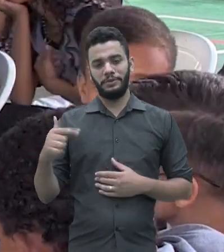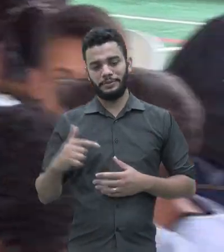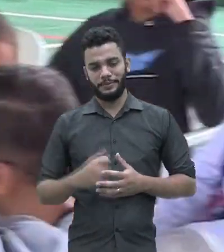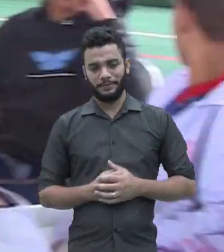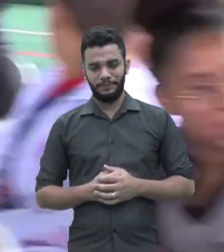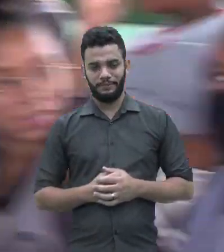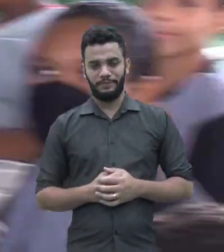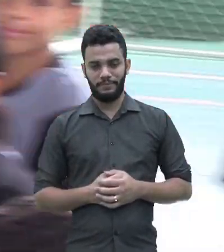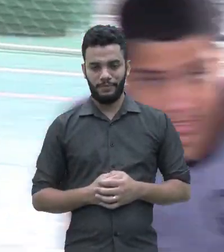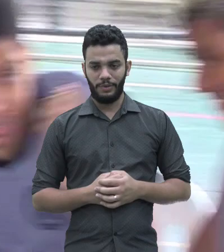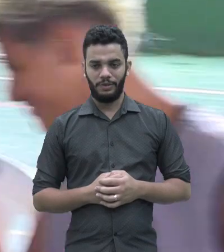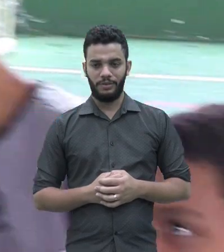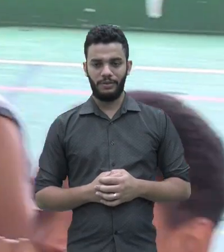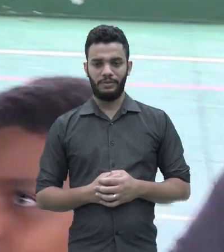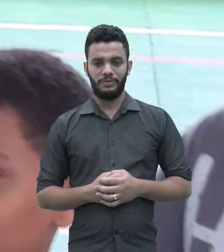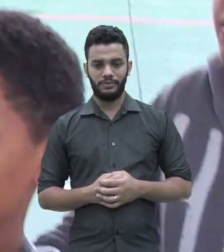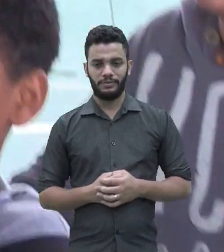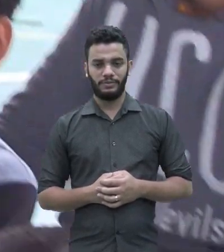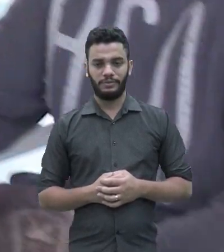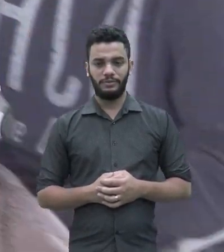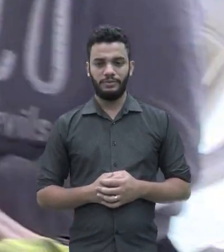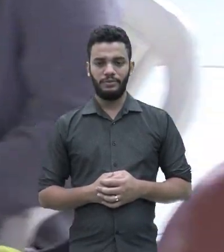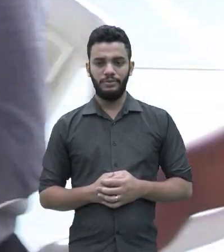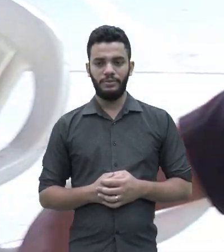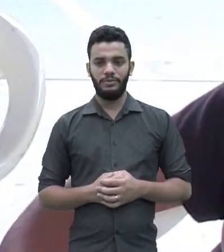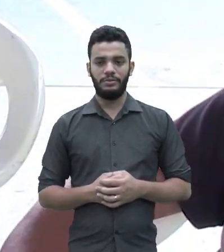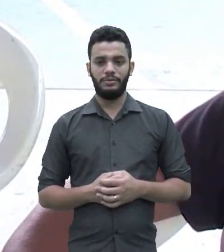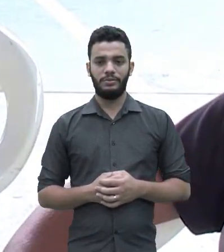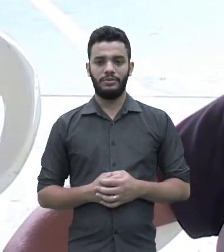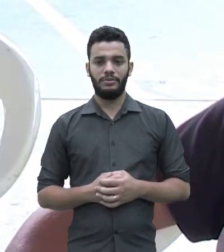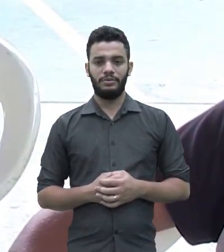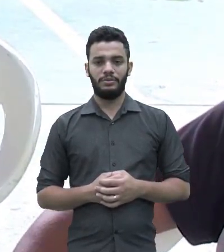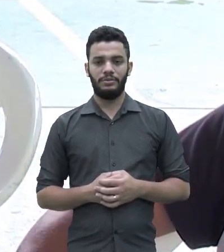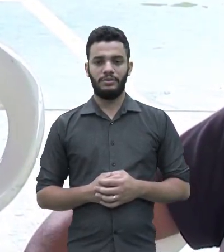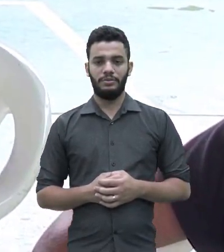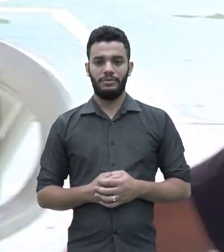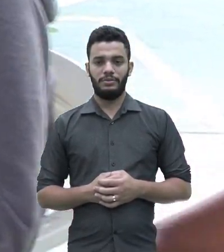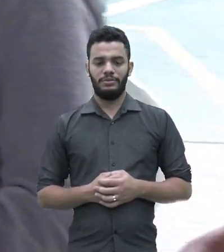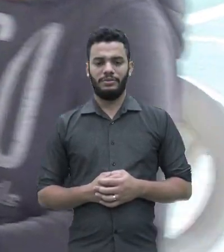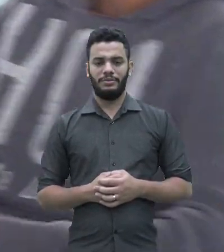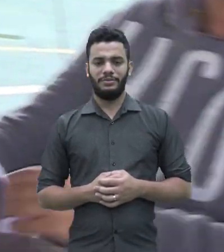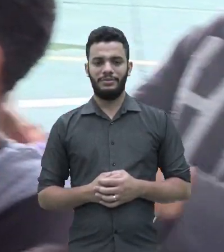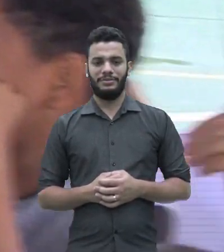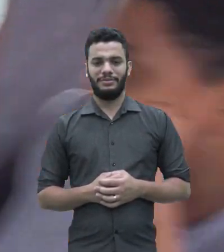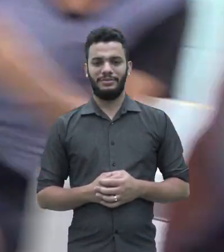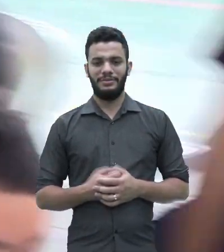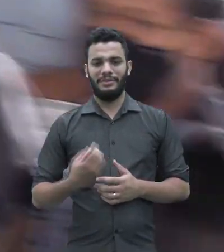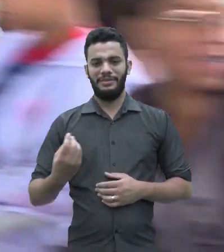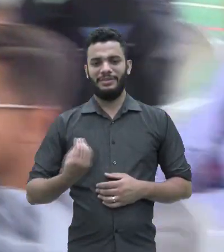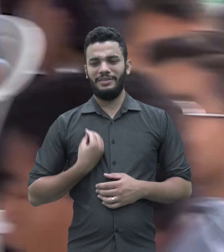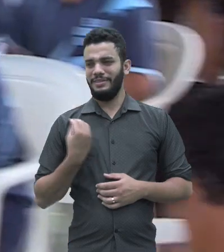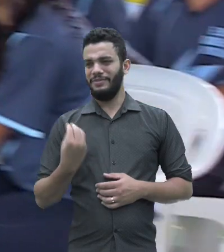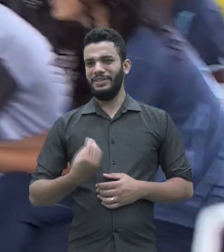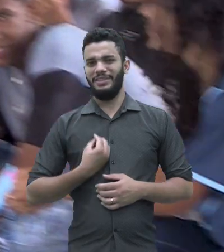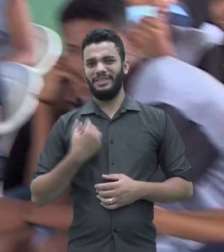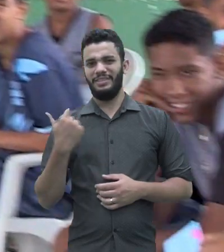aí, Rafael. Falei seu nome certo, né? Sem futebol? Uma vida sem futebol?